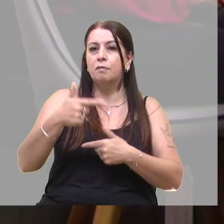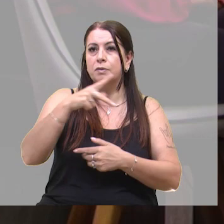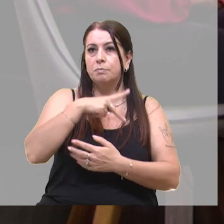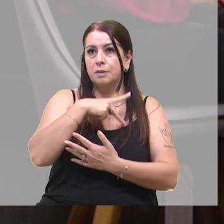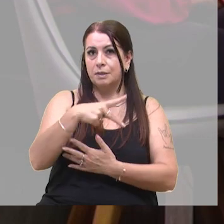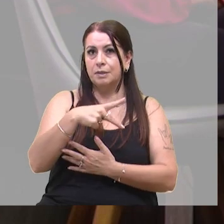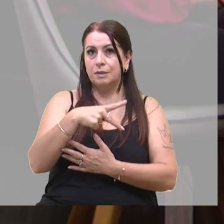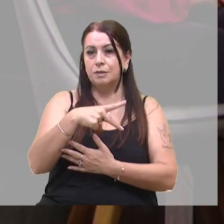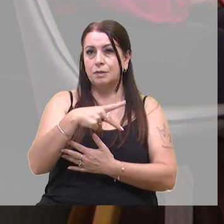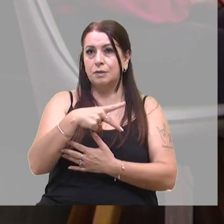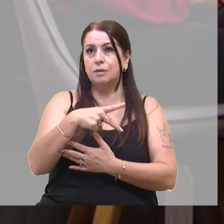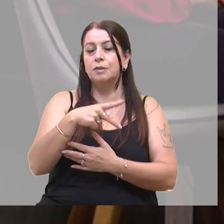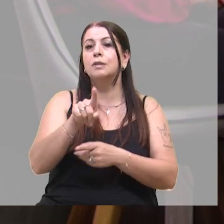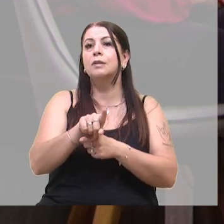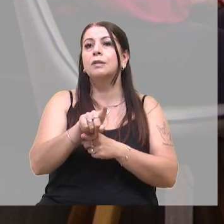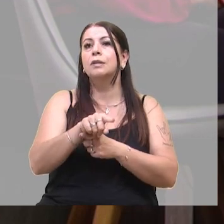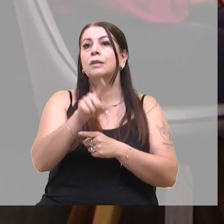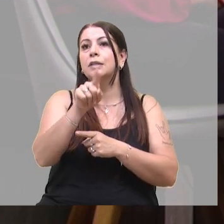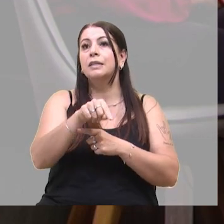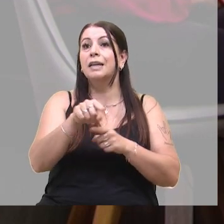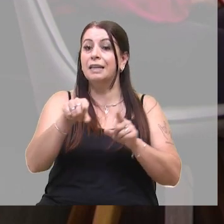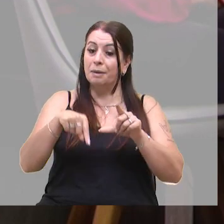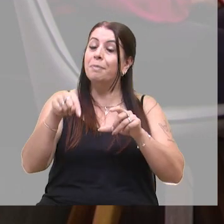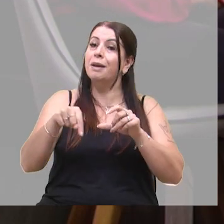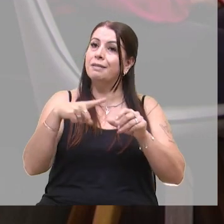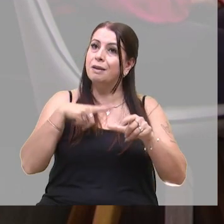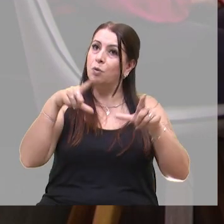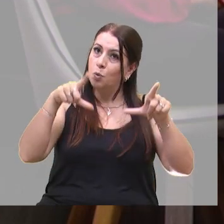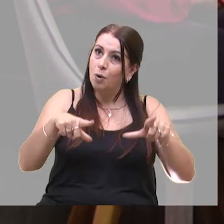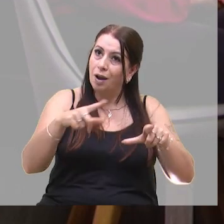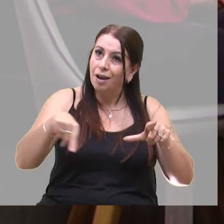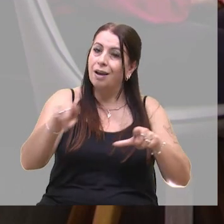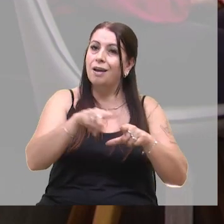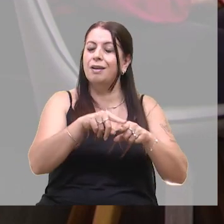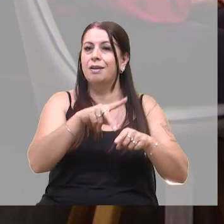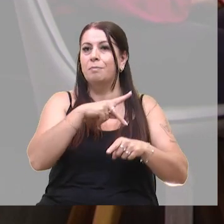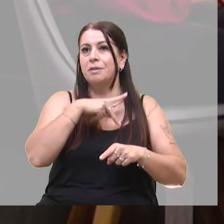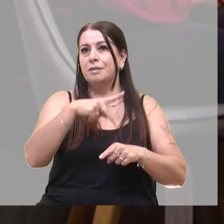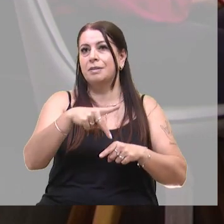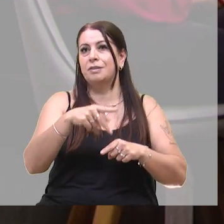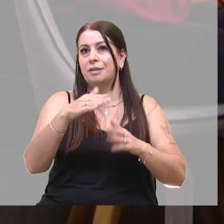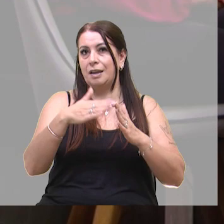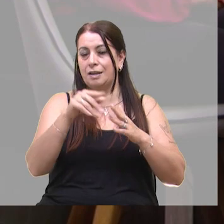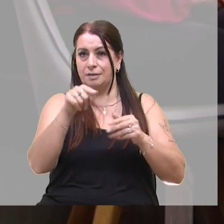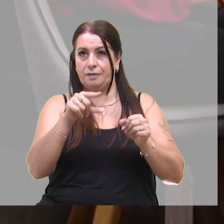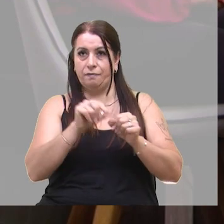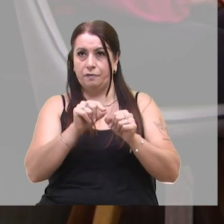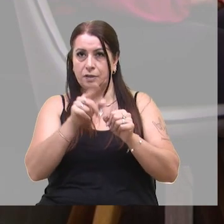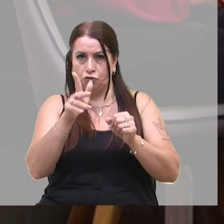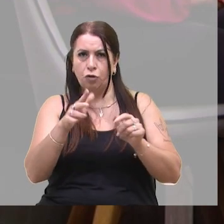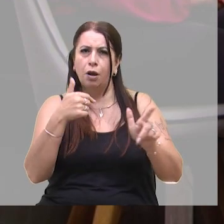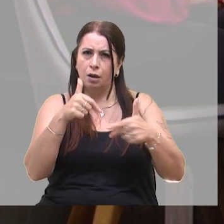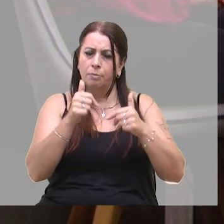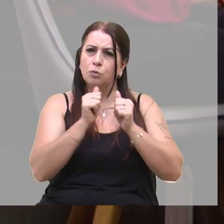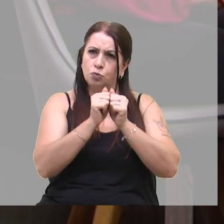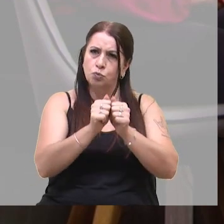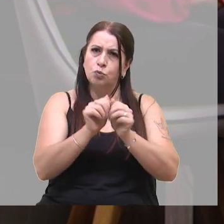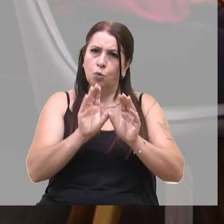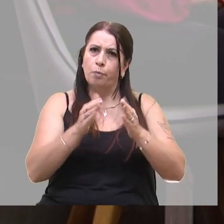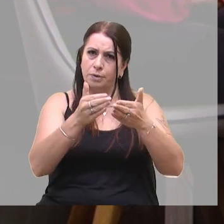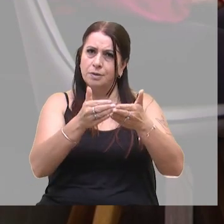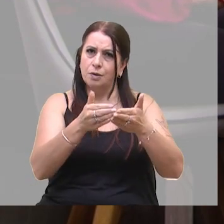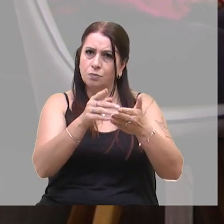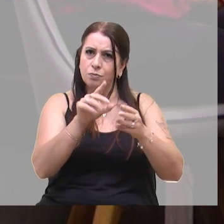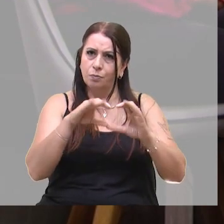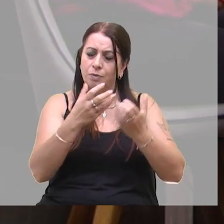das vice-presidências da comissão comunitária. O Legislativo Caxias tem esse lugar e é o presidente da casa que exerce. Como é que a senhora já tem trabalhado